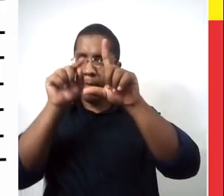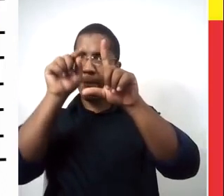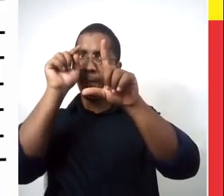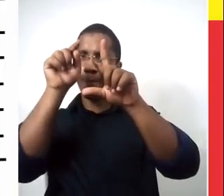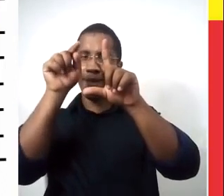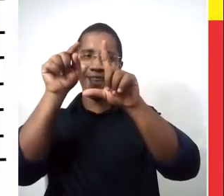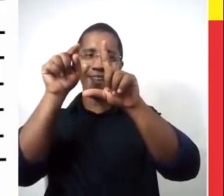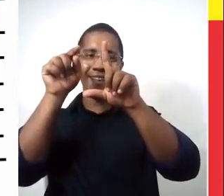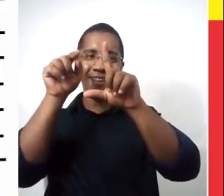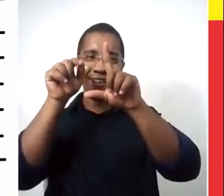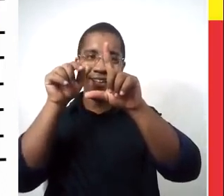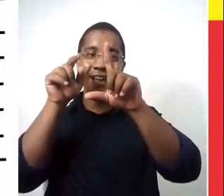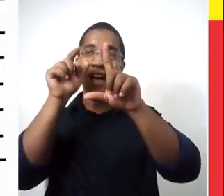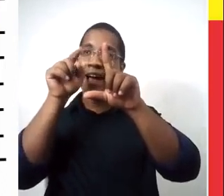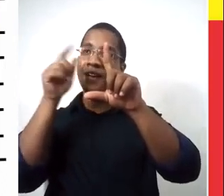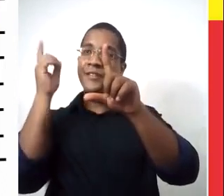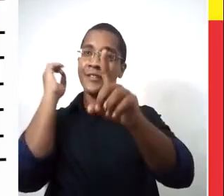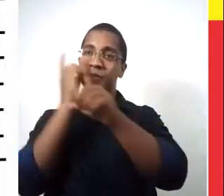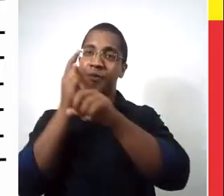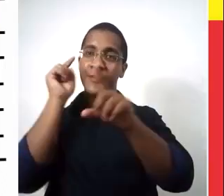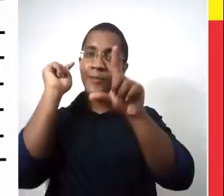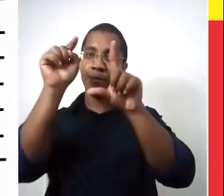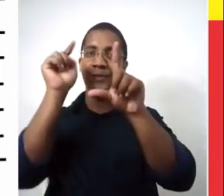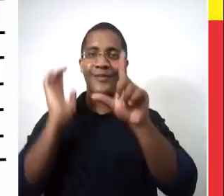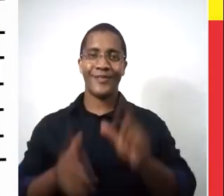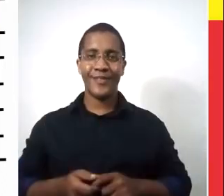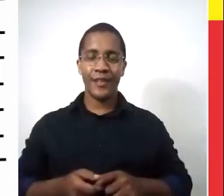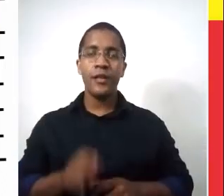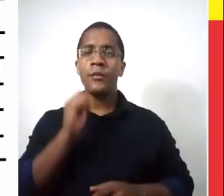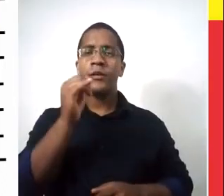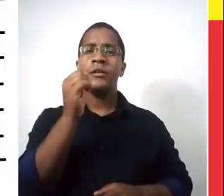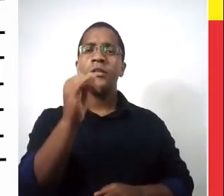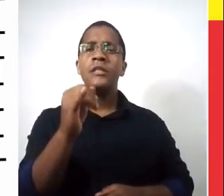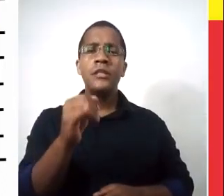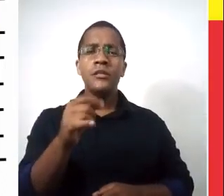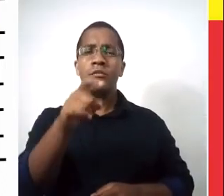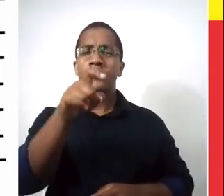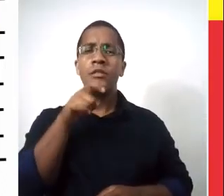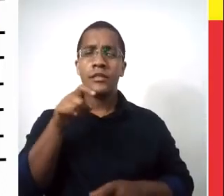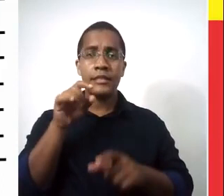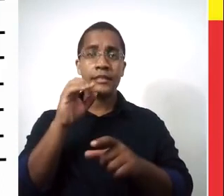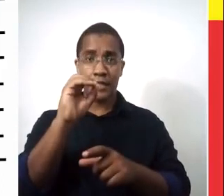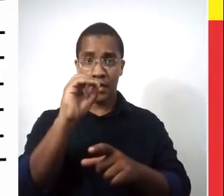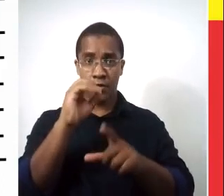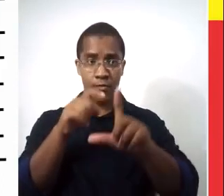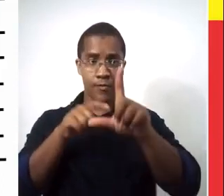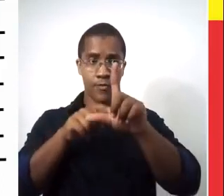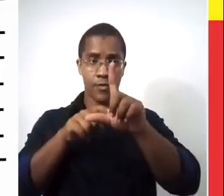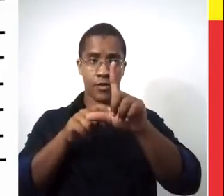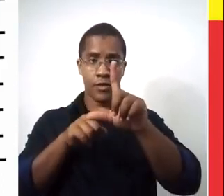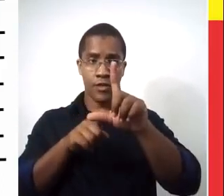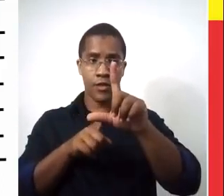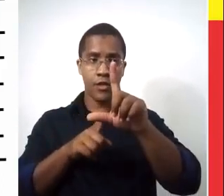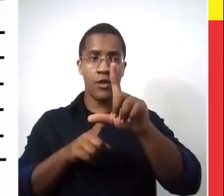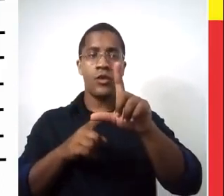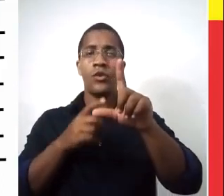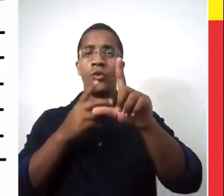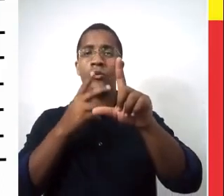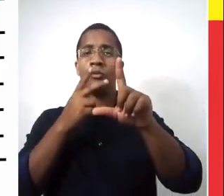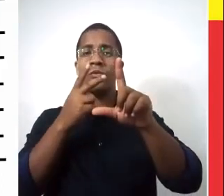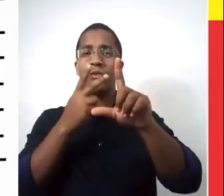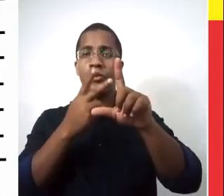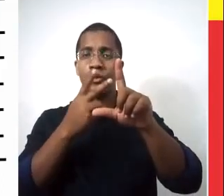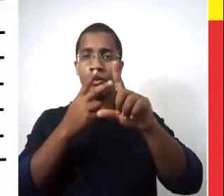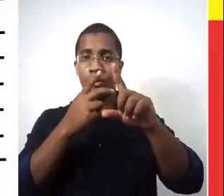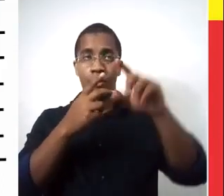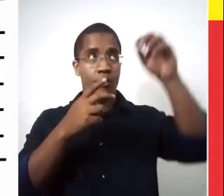um ponto. Agora, se o x for 0, vai processar, 2 vezes 0 menos 1, vai sair